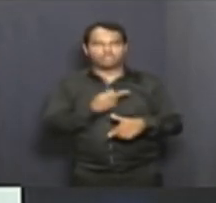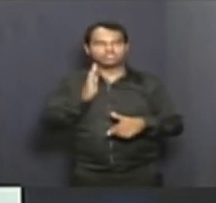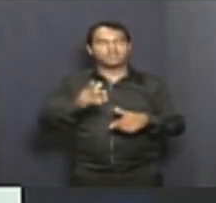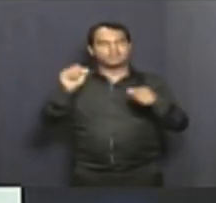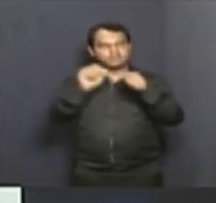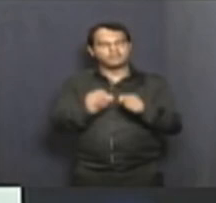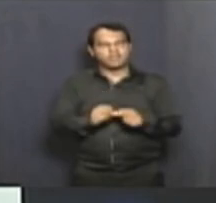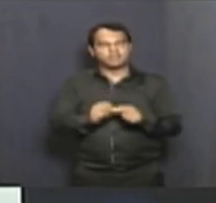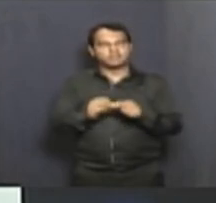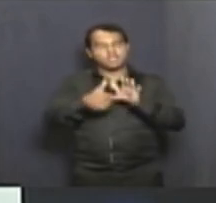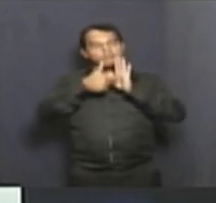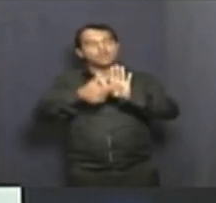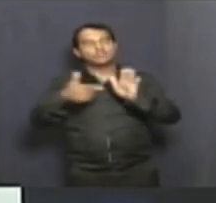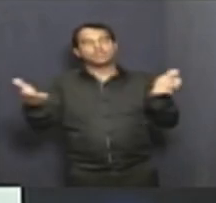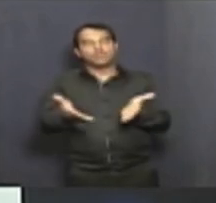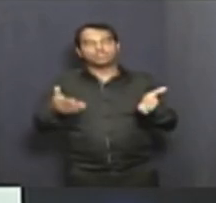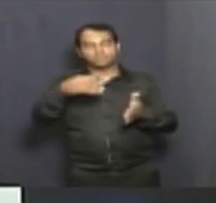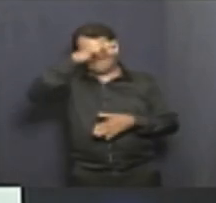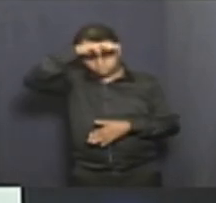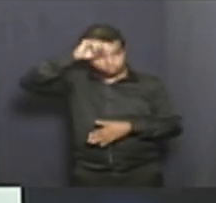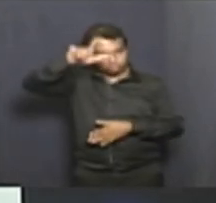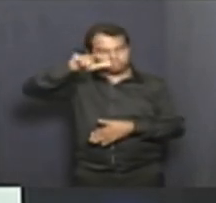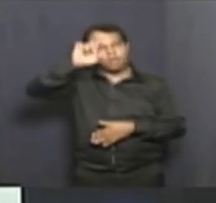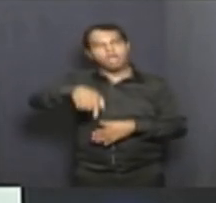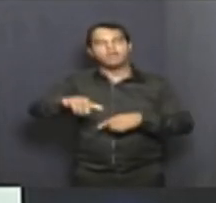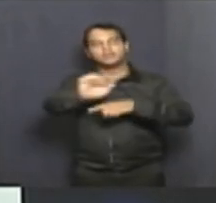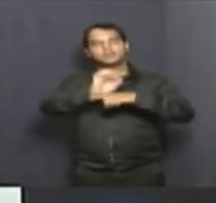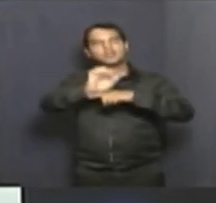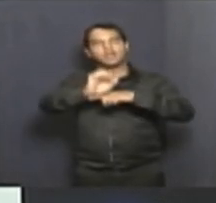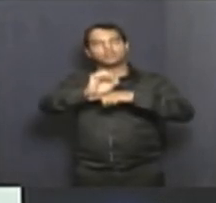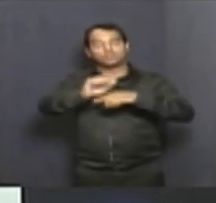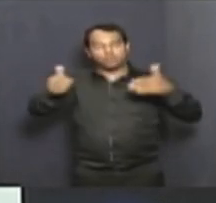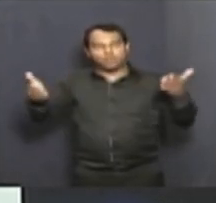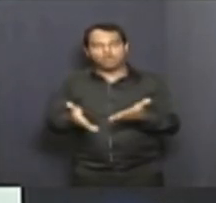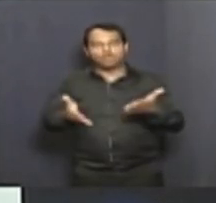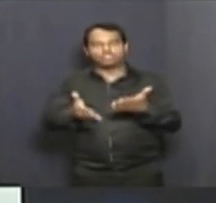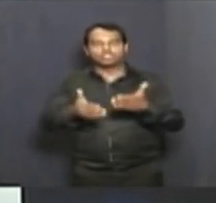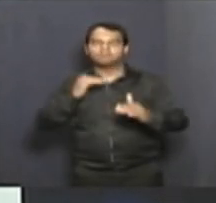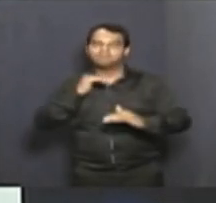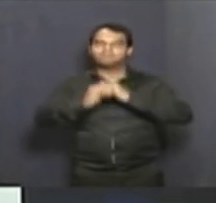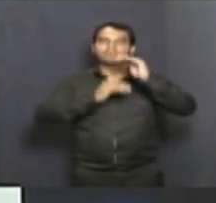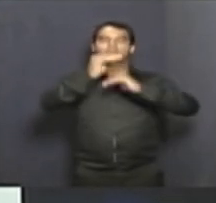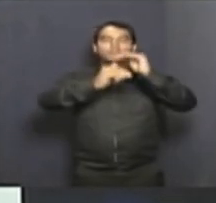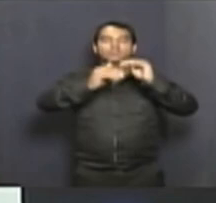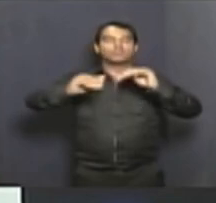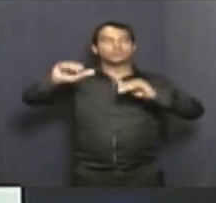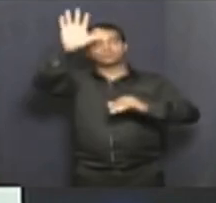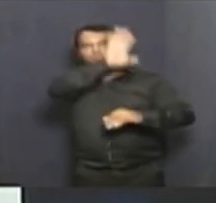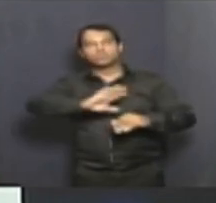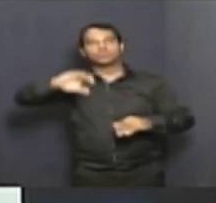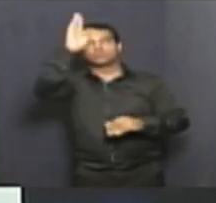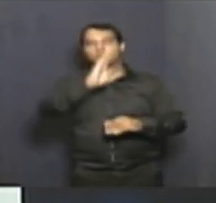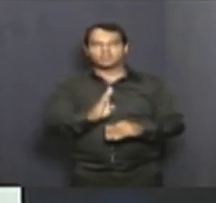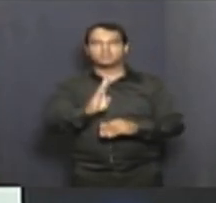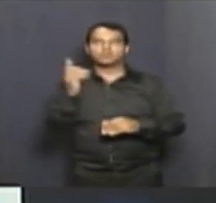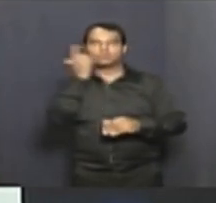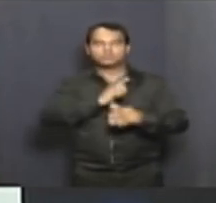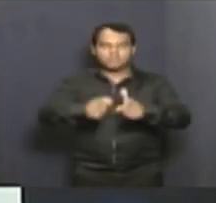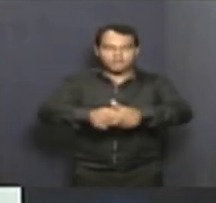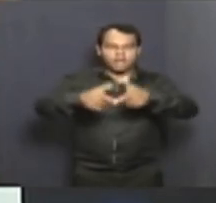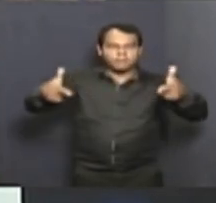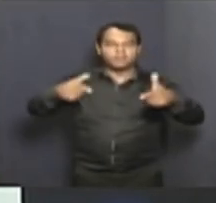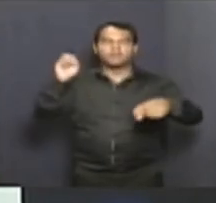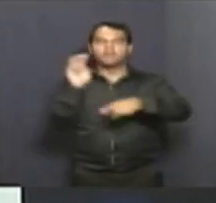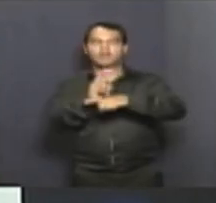coloca hoje mato grosso do sul como dos estados hoje em maior desenvolvimento do país segunda geração de emprego